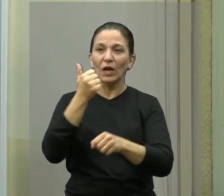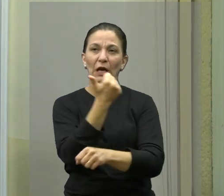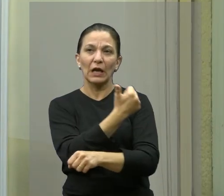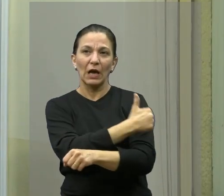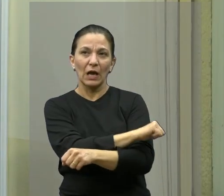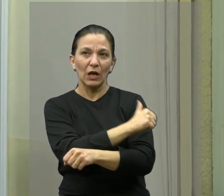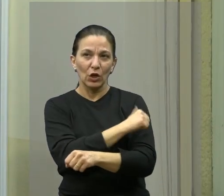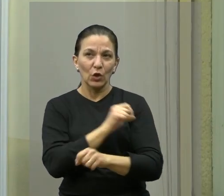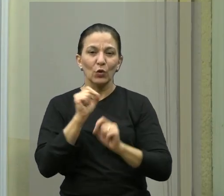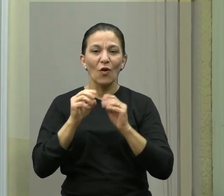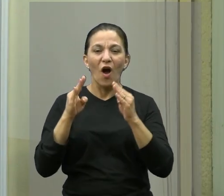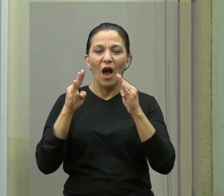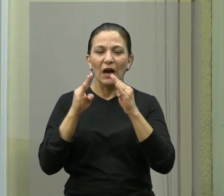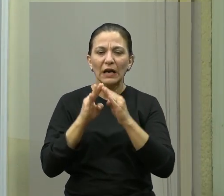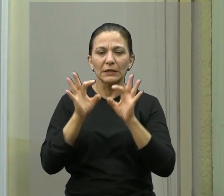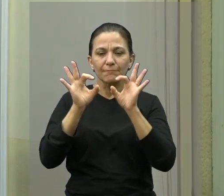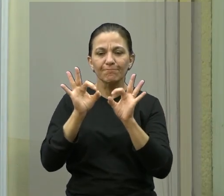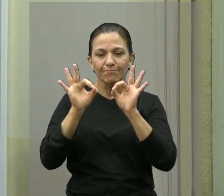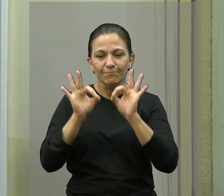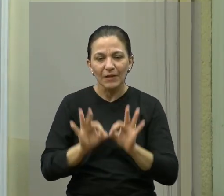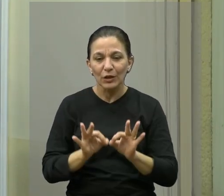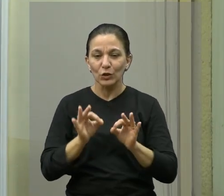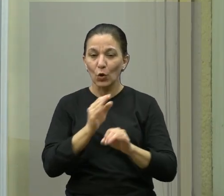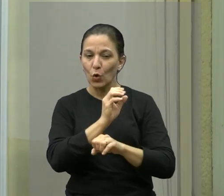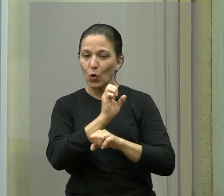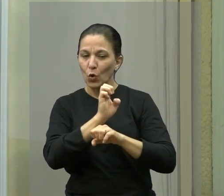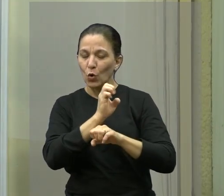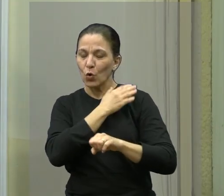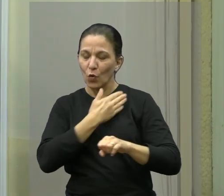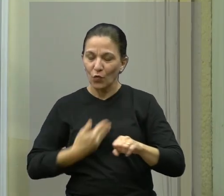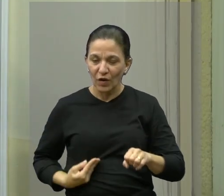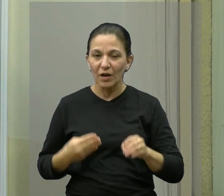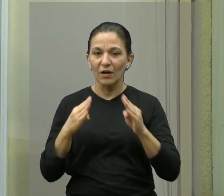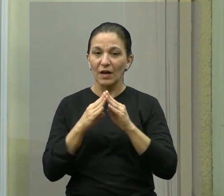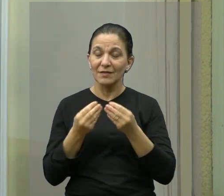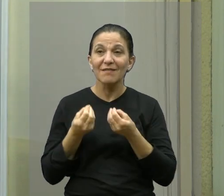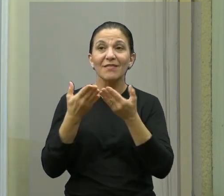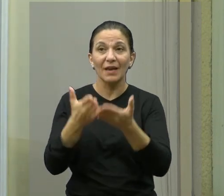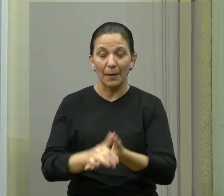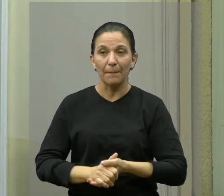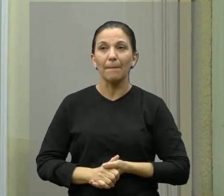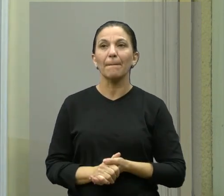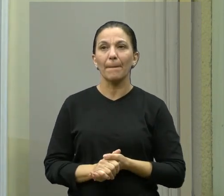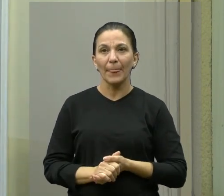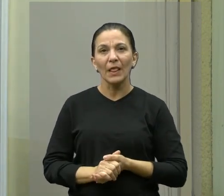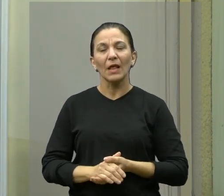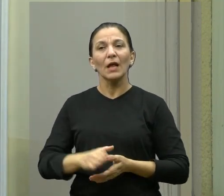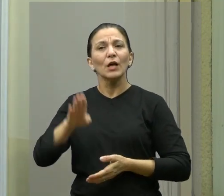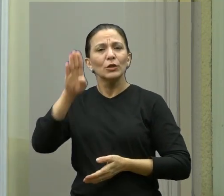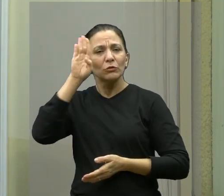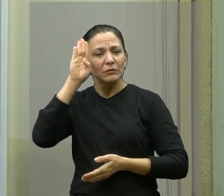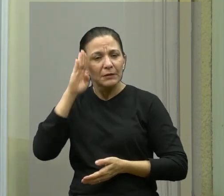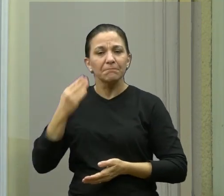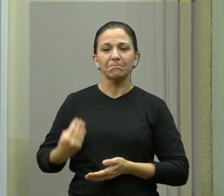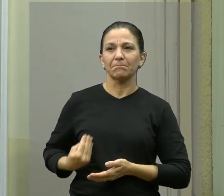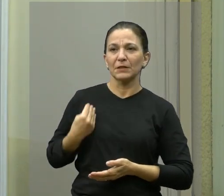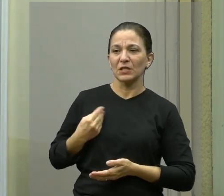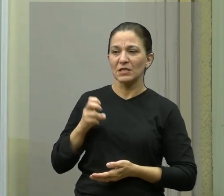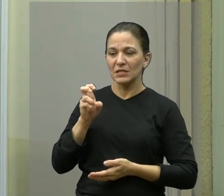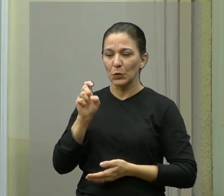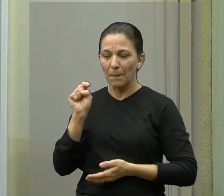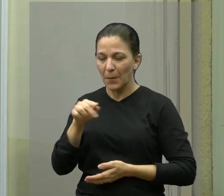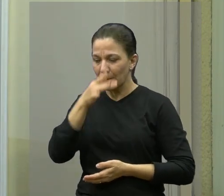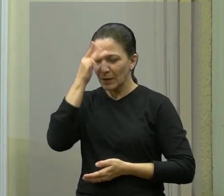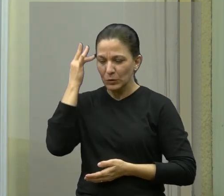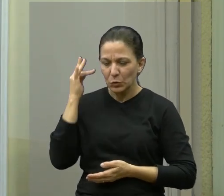Janeiro, teriam uma casa garantida pelo governo. Os soldados foram, colaboraram para exterminar mais de 25.000